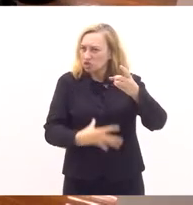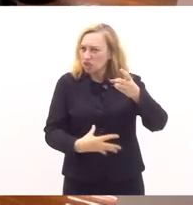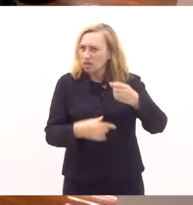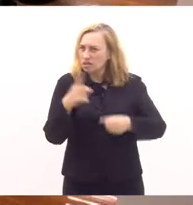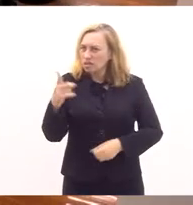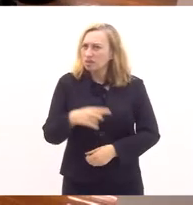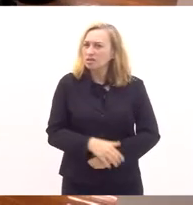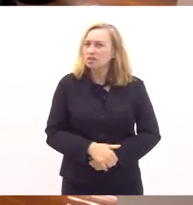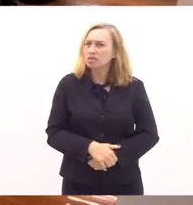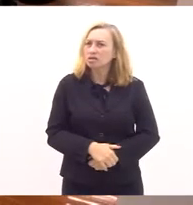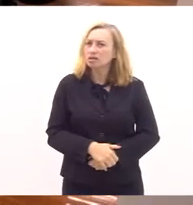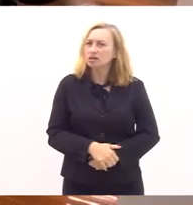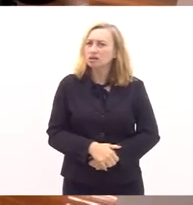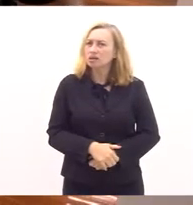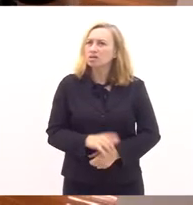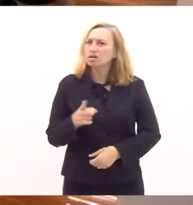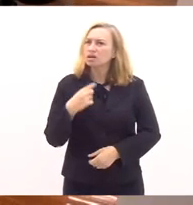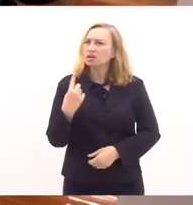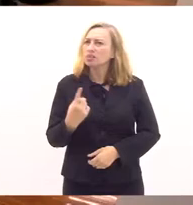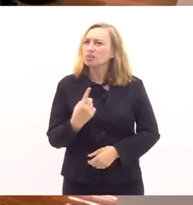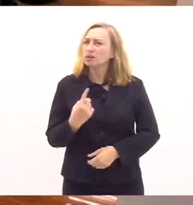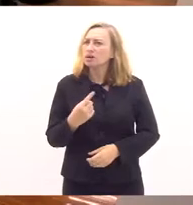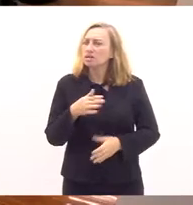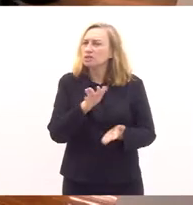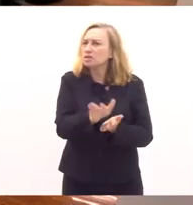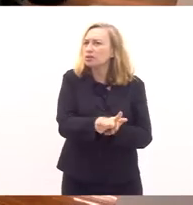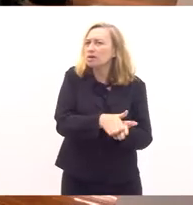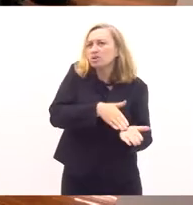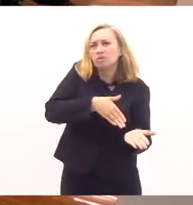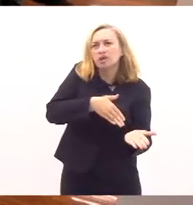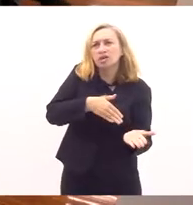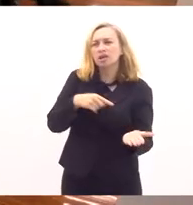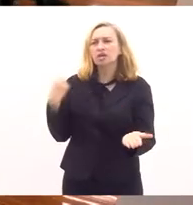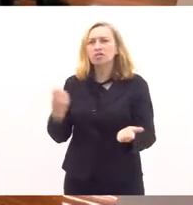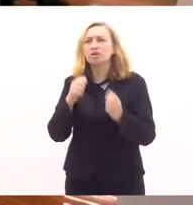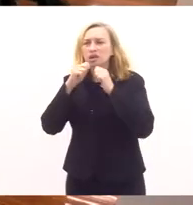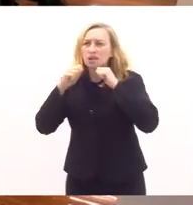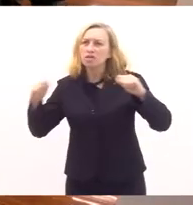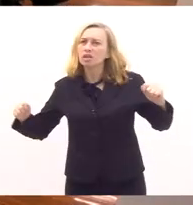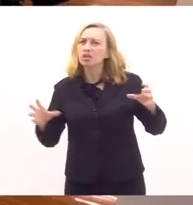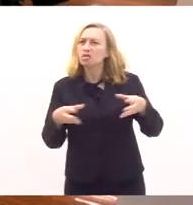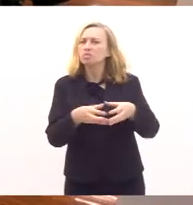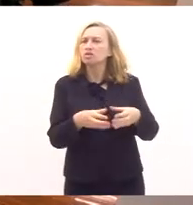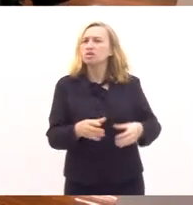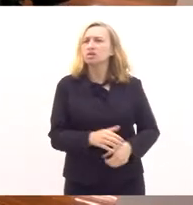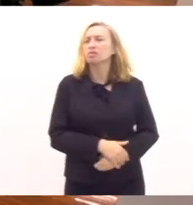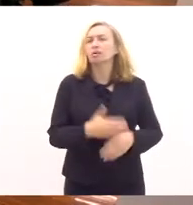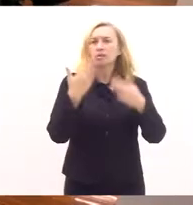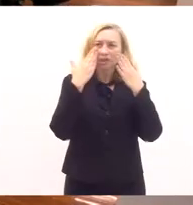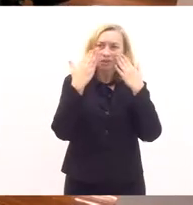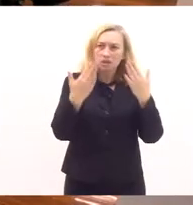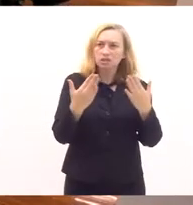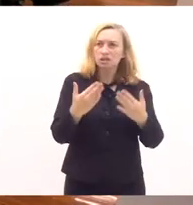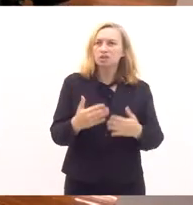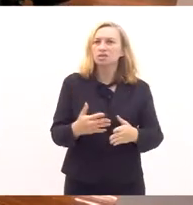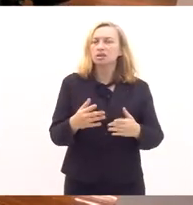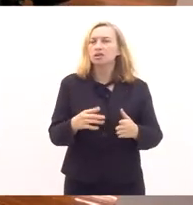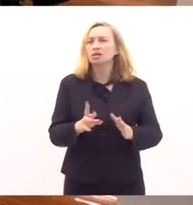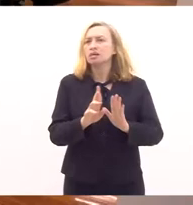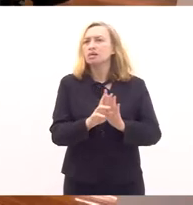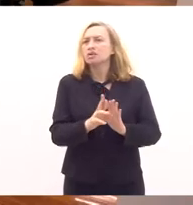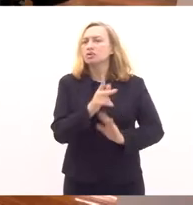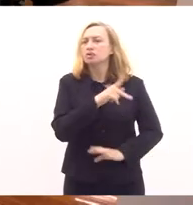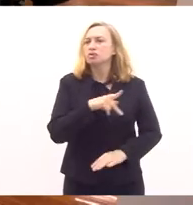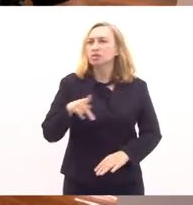gente imprime aqui, cadê a nossa assessoria da comissão, para apresentar aos presidentes,